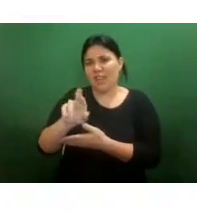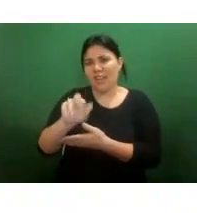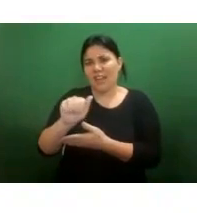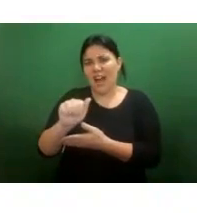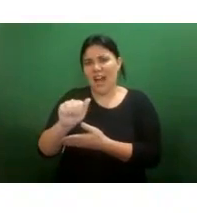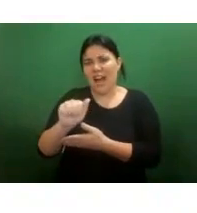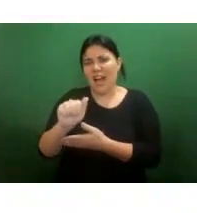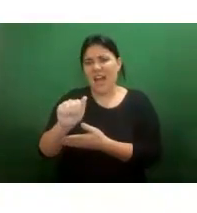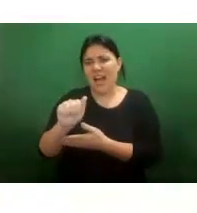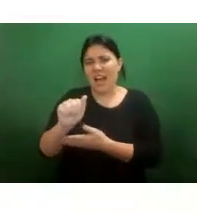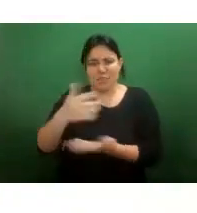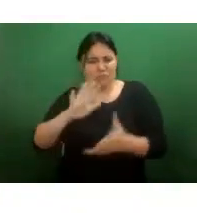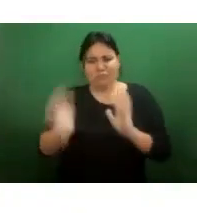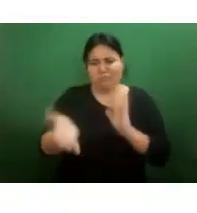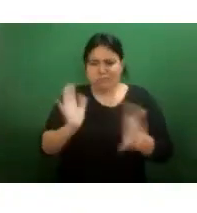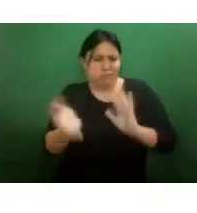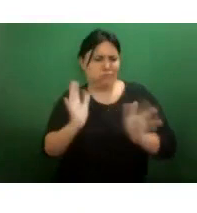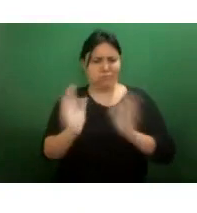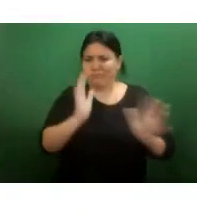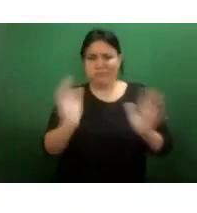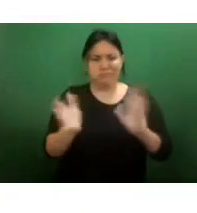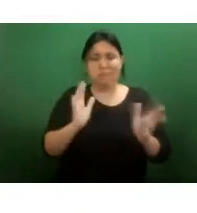lá do samba, né?